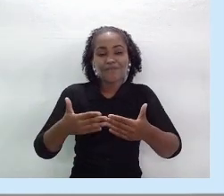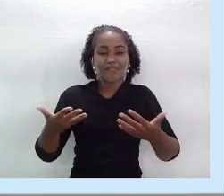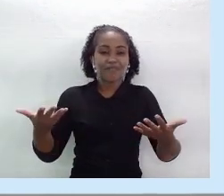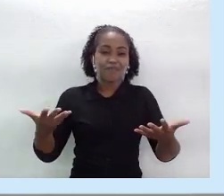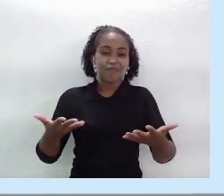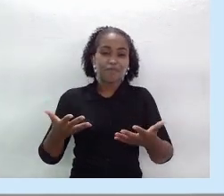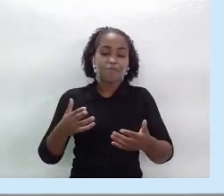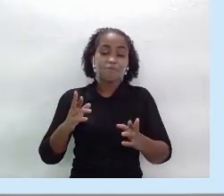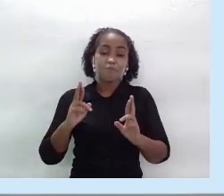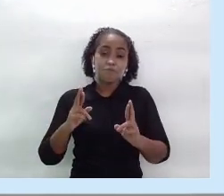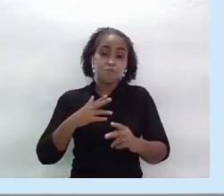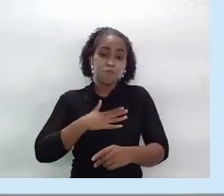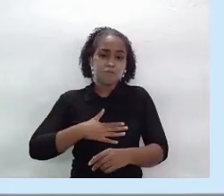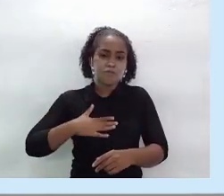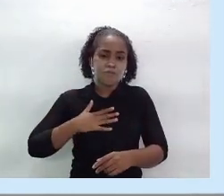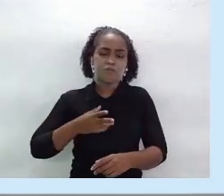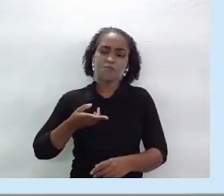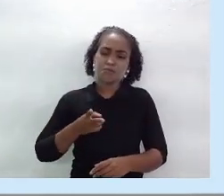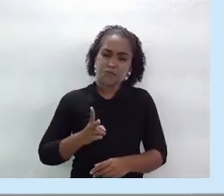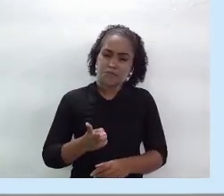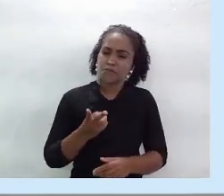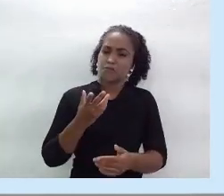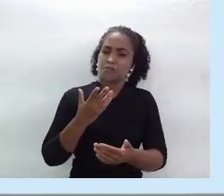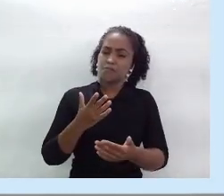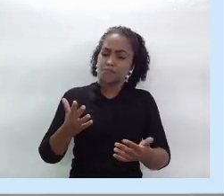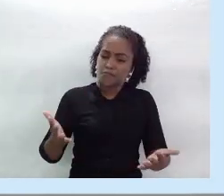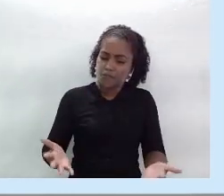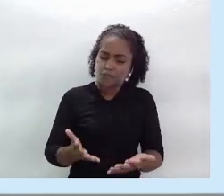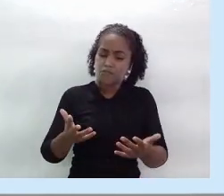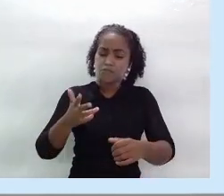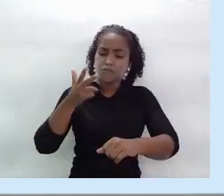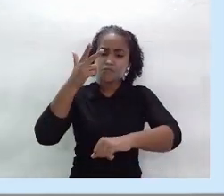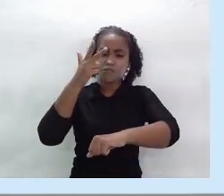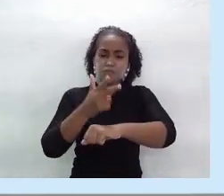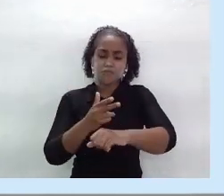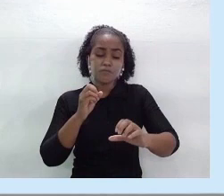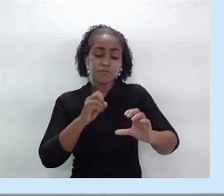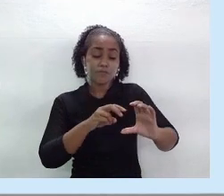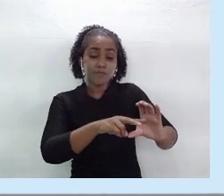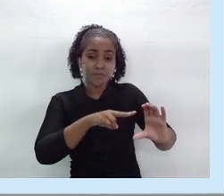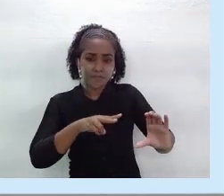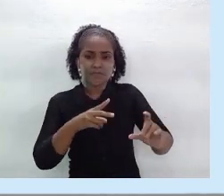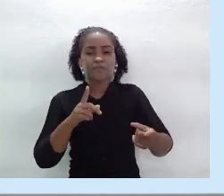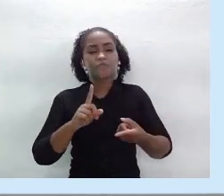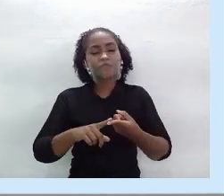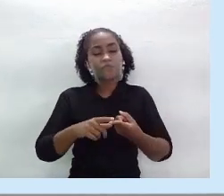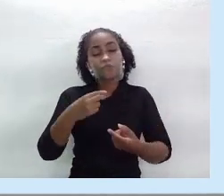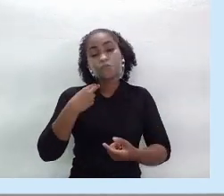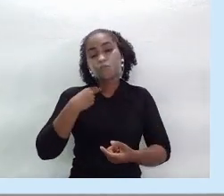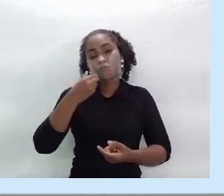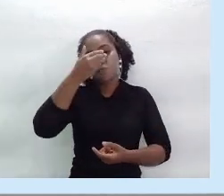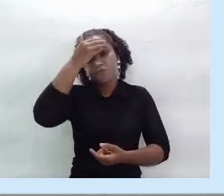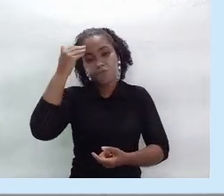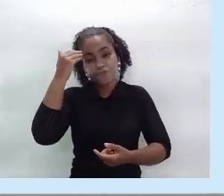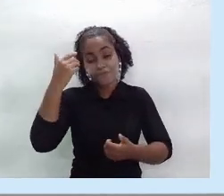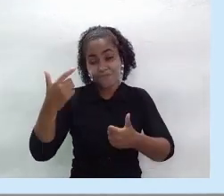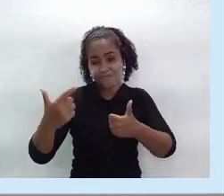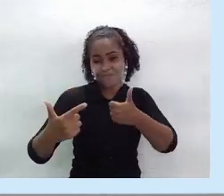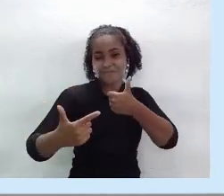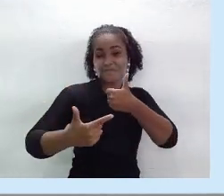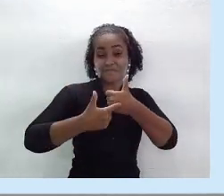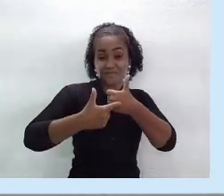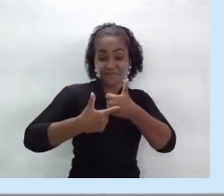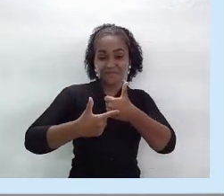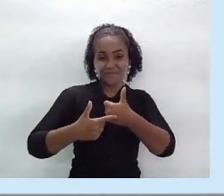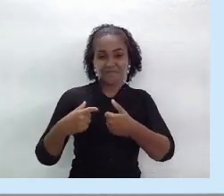Eu gostaria que vocês continuassem assistindo às aulas do EducaPE e não se esquecesse de dar aquele